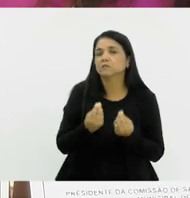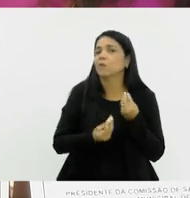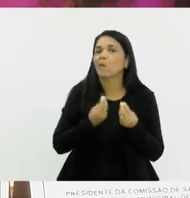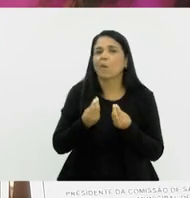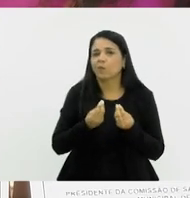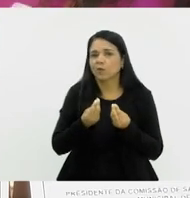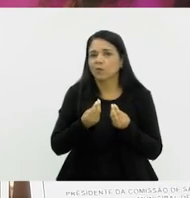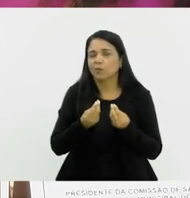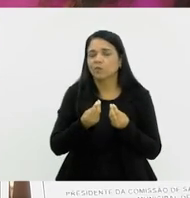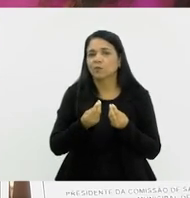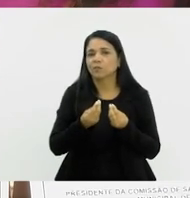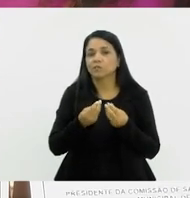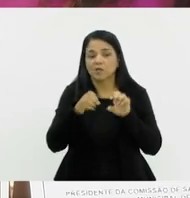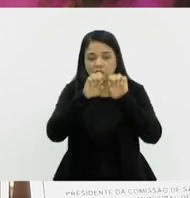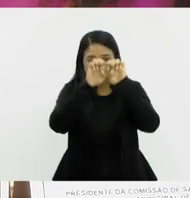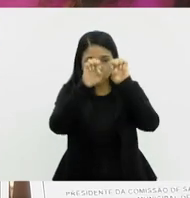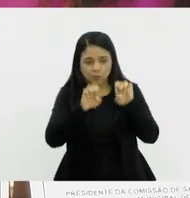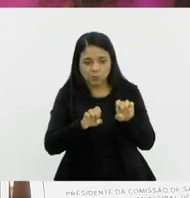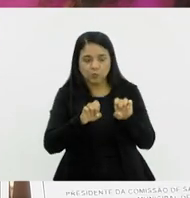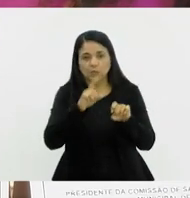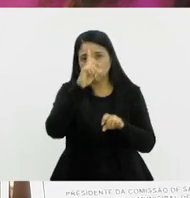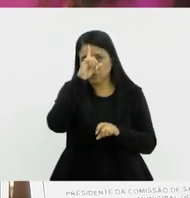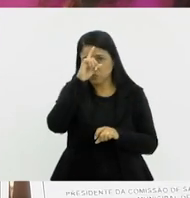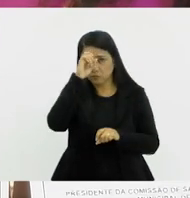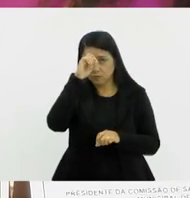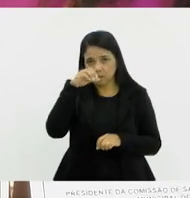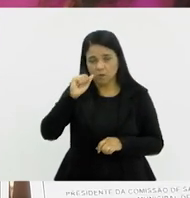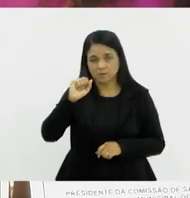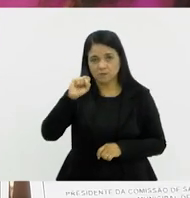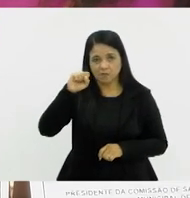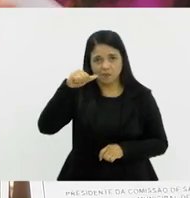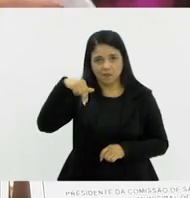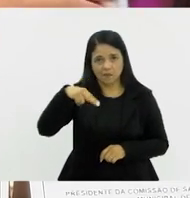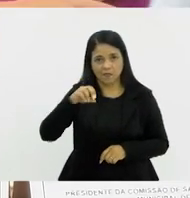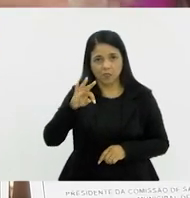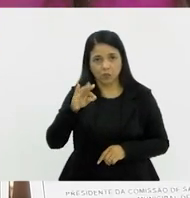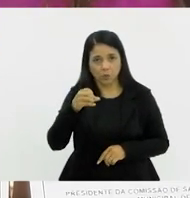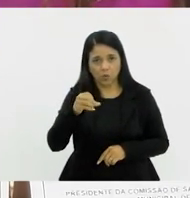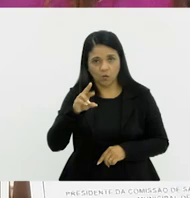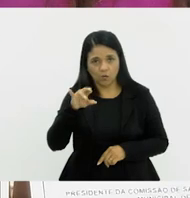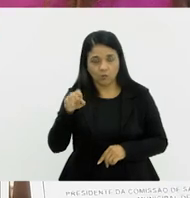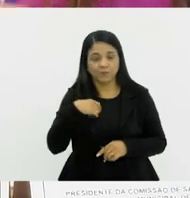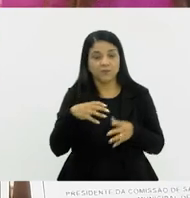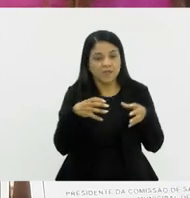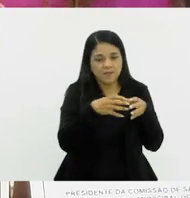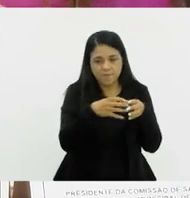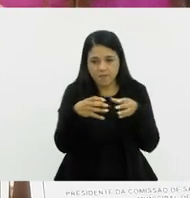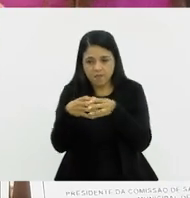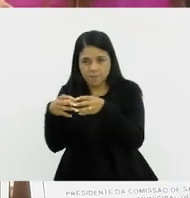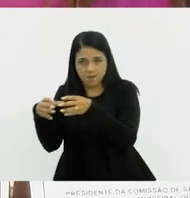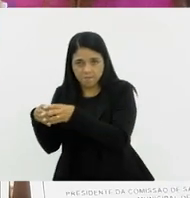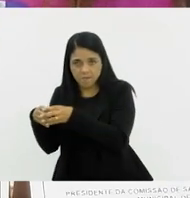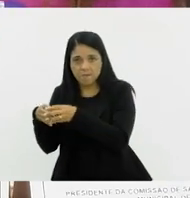através da própria estrutura do sanatório, através das equipes que foram criadas de apoio